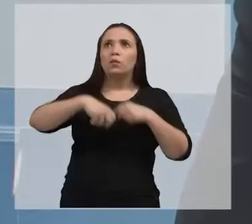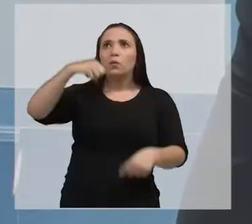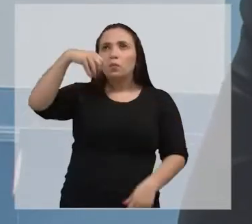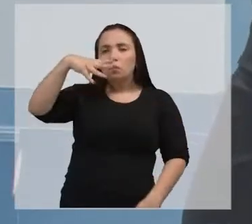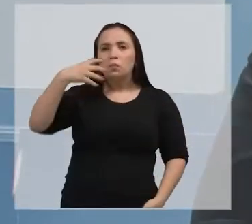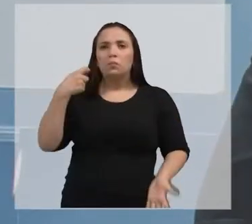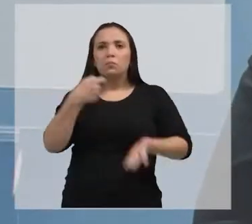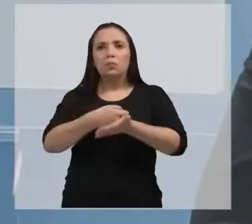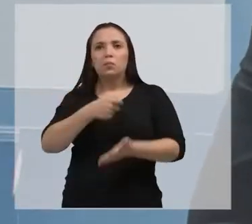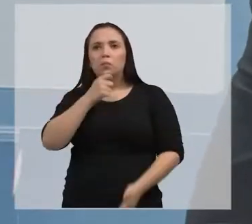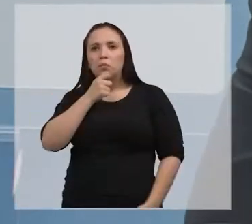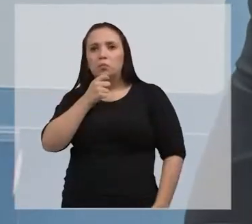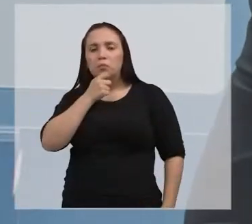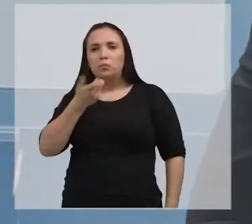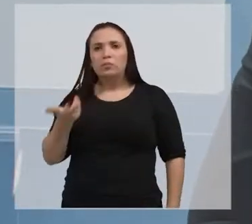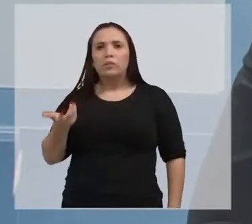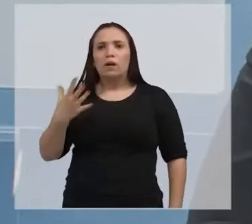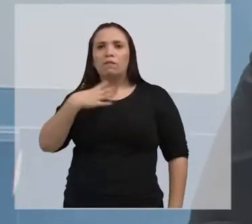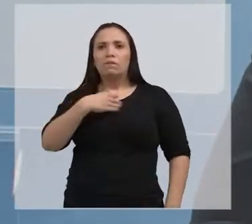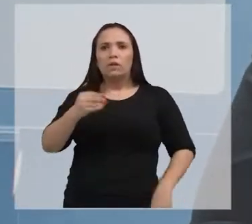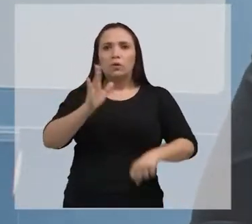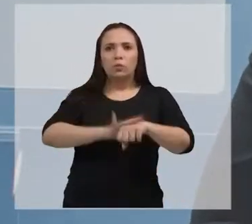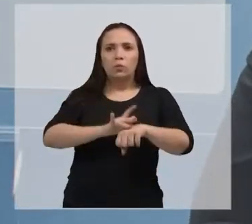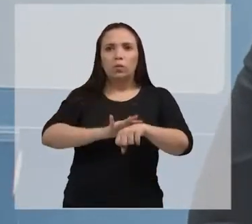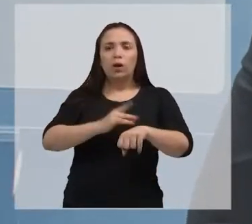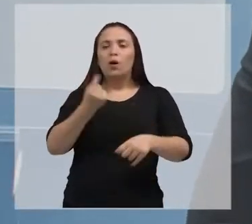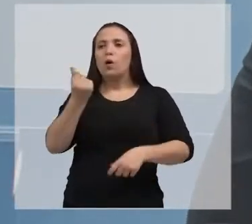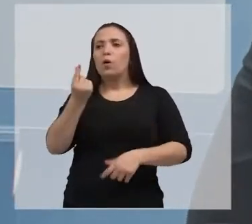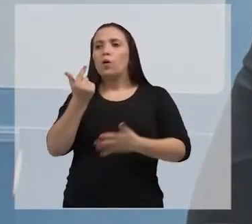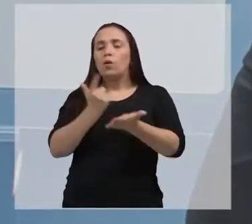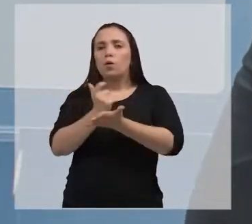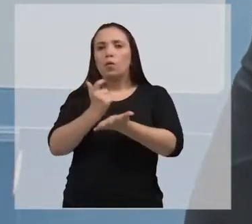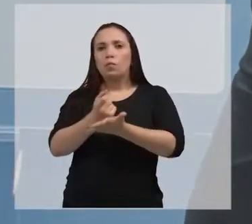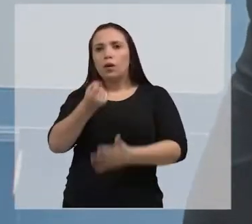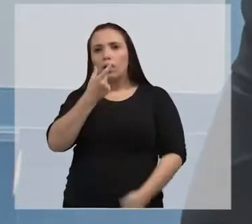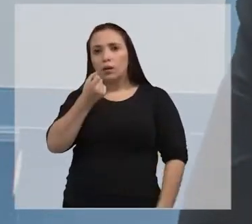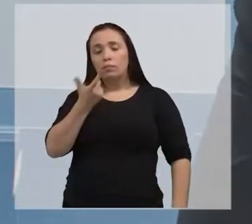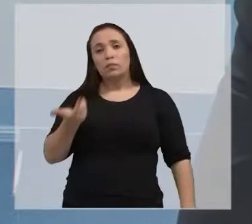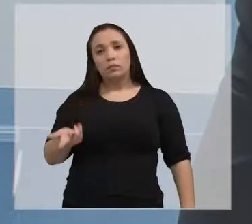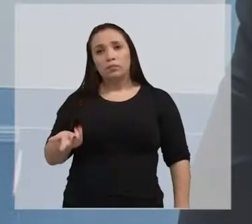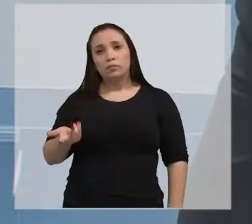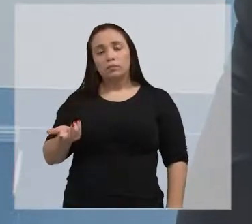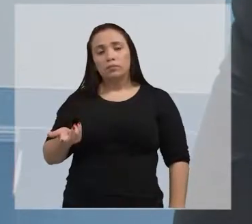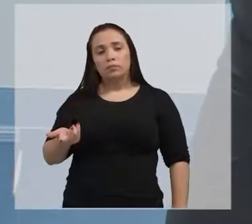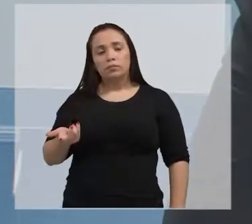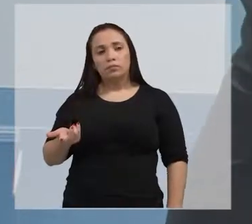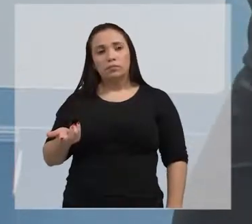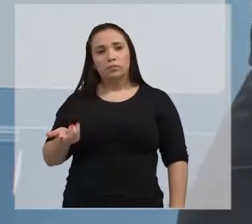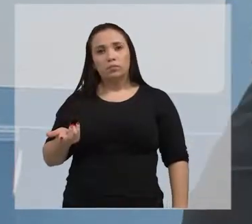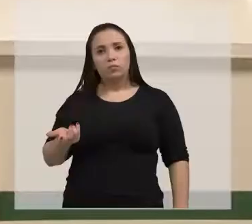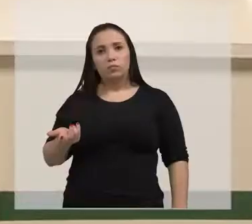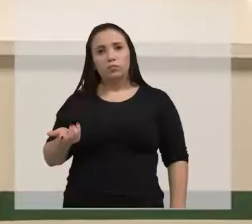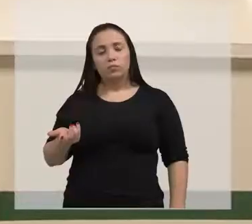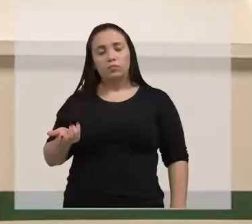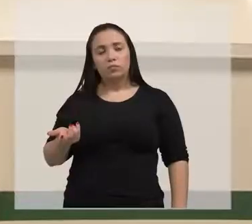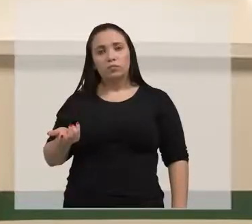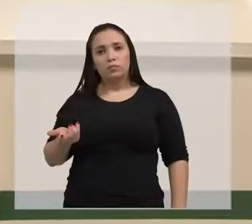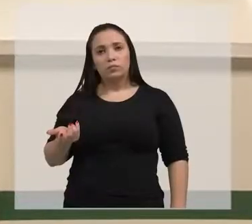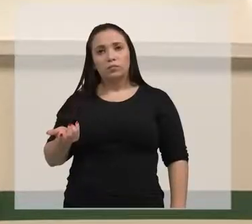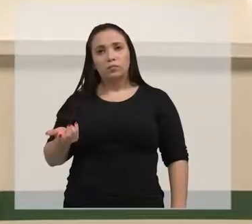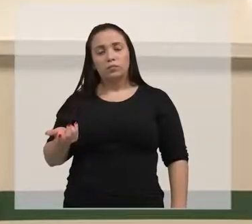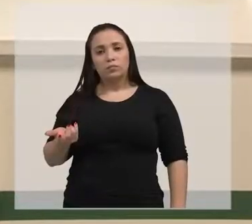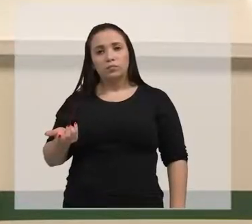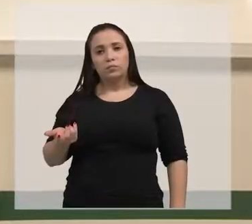cortar a água, ou o filho está doente e não tem dinheiro para comprar remédio. Essa é a vida do cidadão brasileiro. Isso quando ele não enfrenta... Esse cidadão de bem.